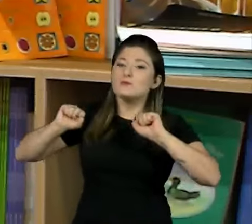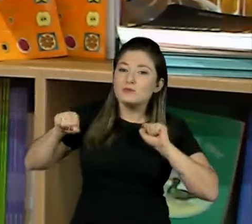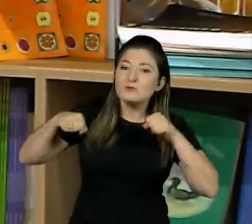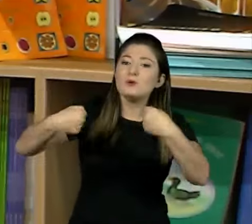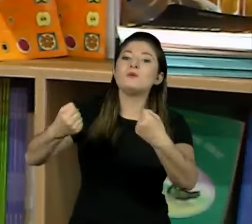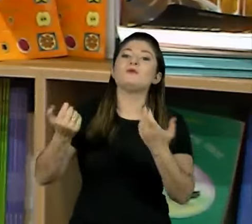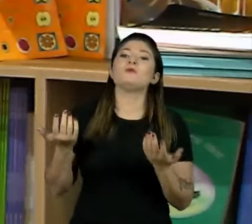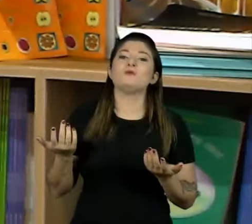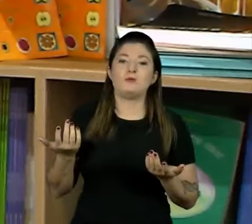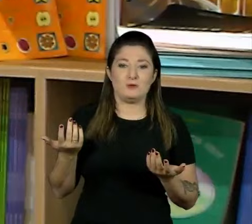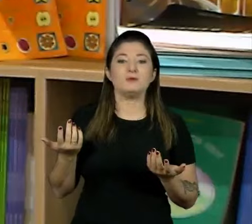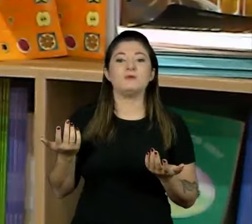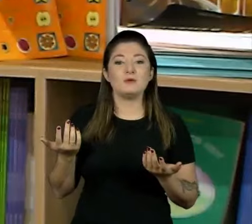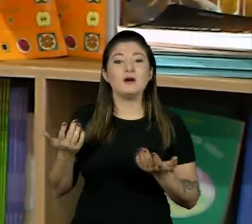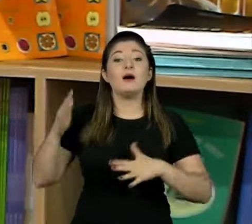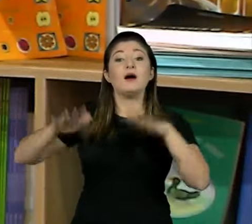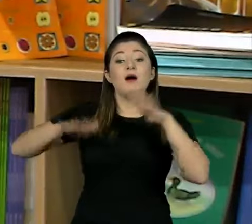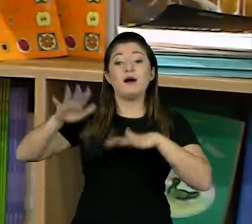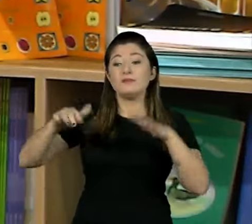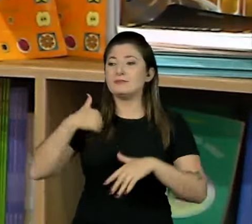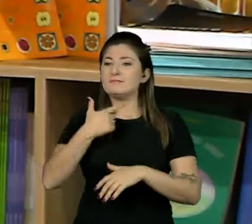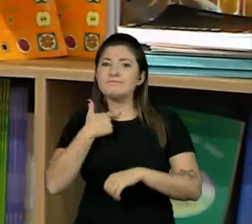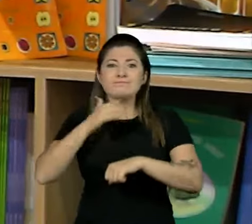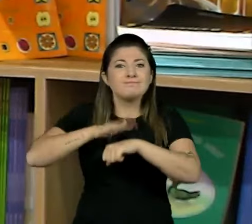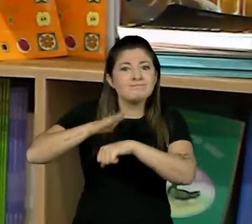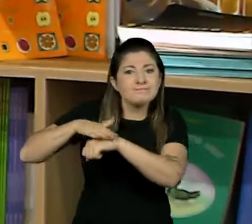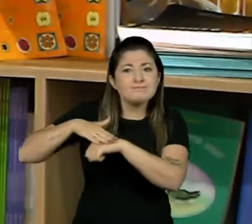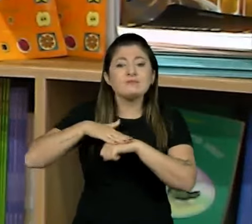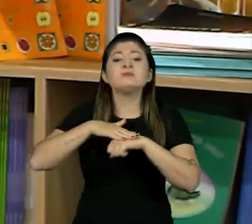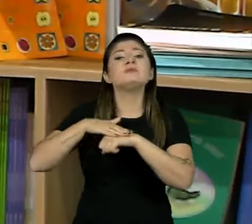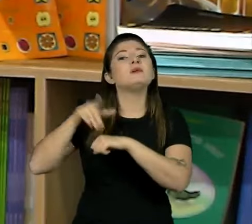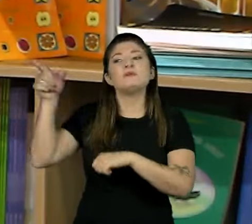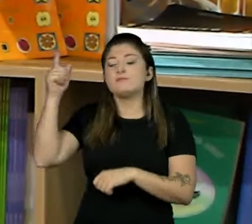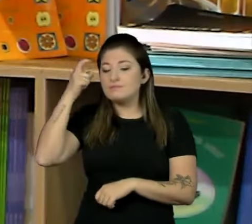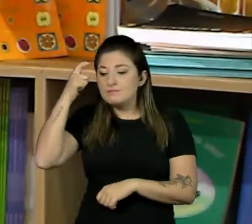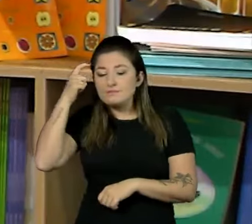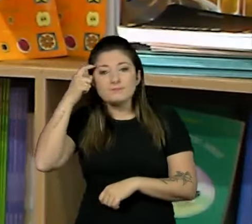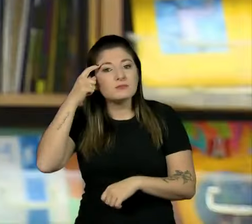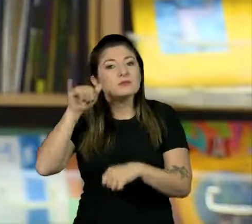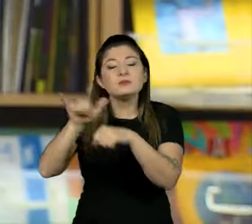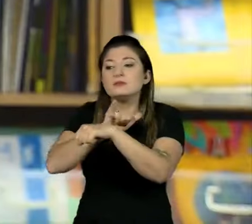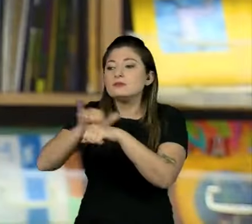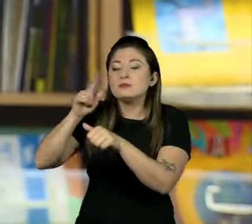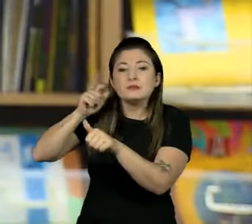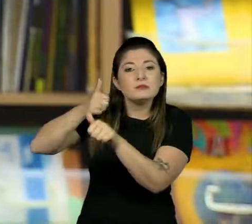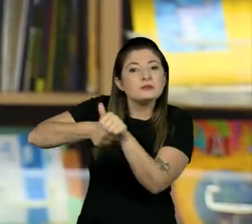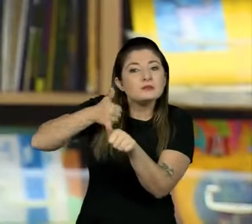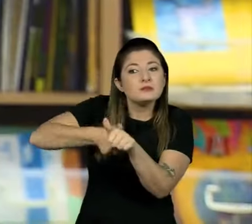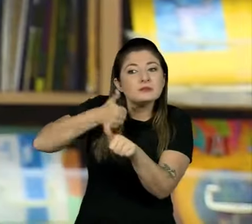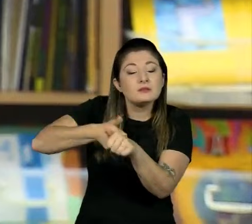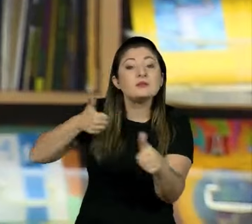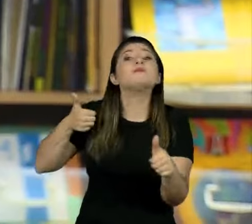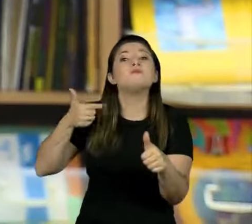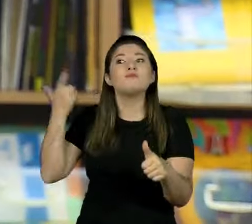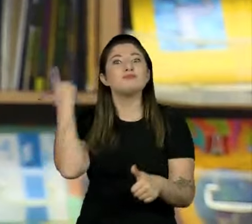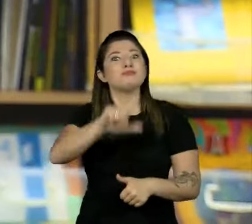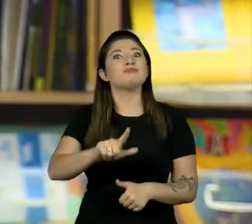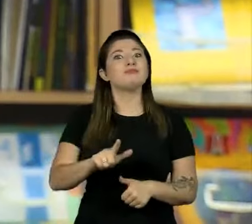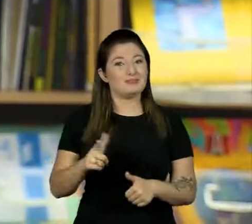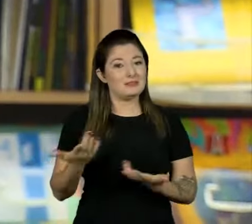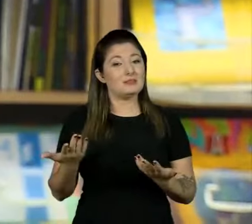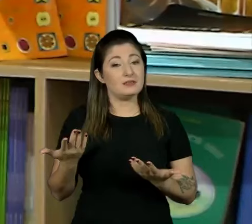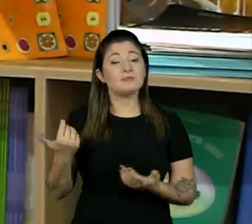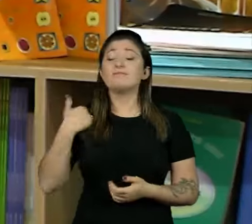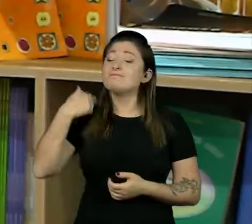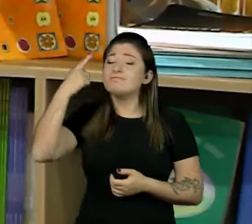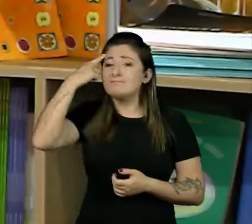sempre quando ela quer fazer alguma coisa, ela não tira aquilo da cabeça. Ela sempre tá lá tentando e tentando até ela conseguir. E eu acho isso muito legal da